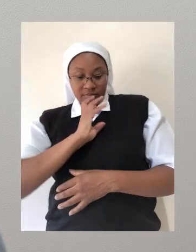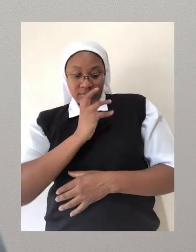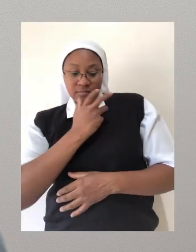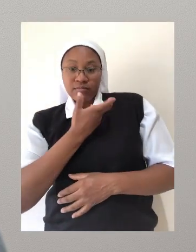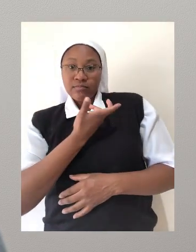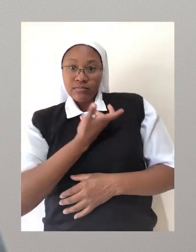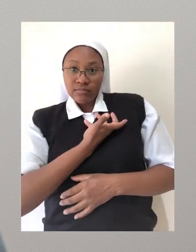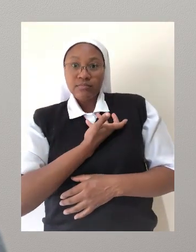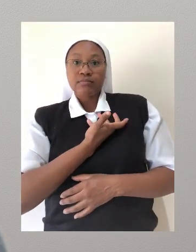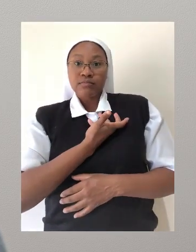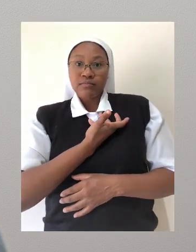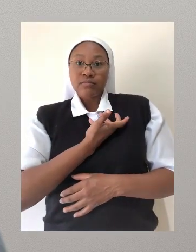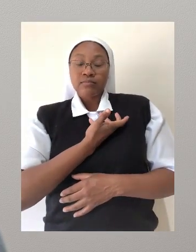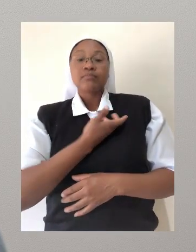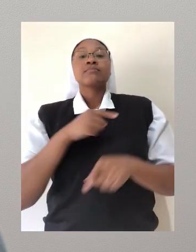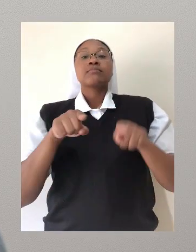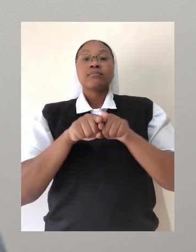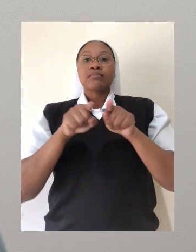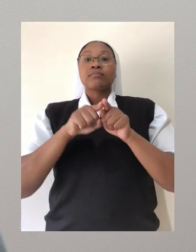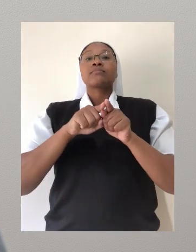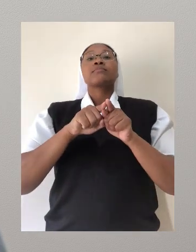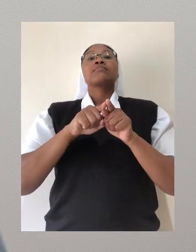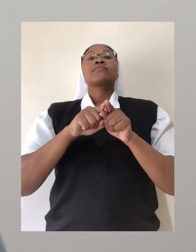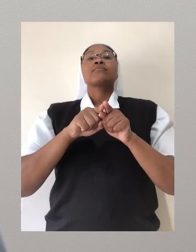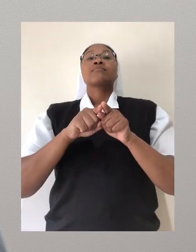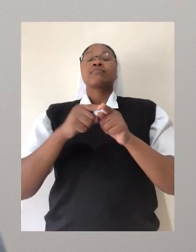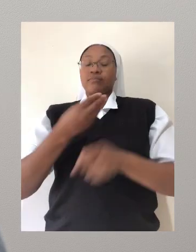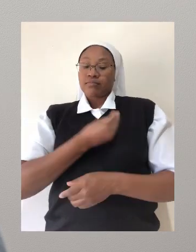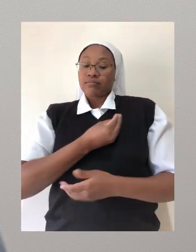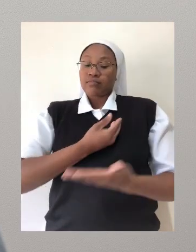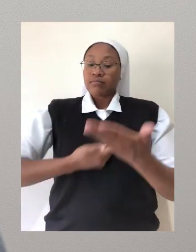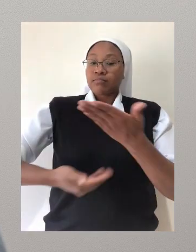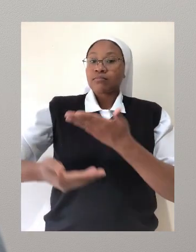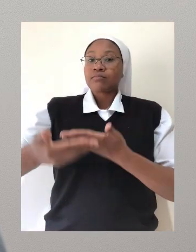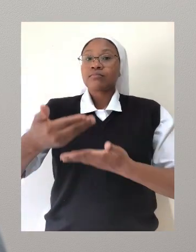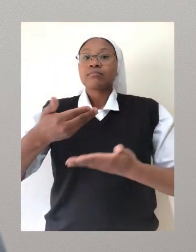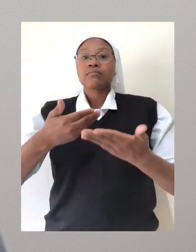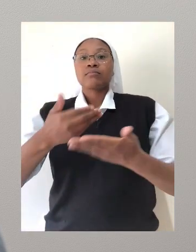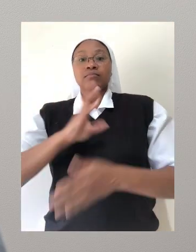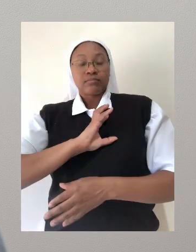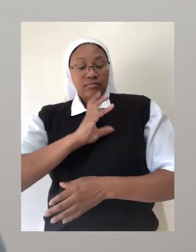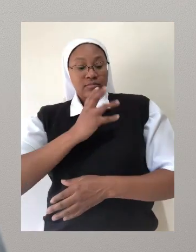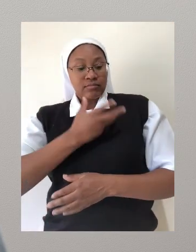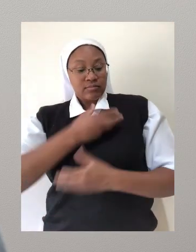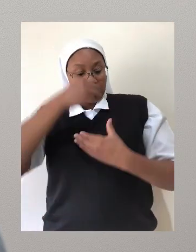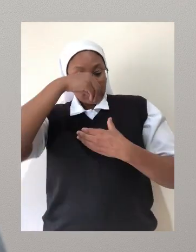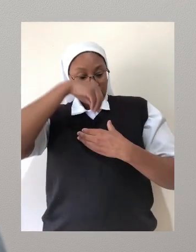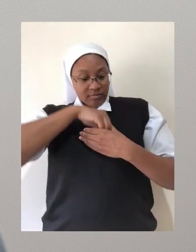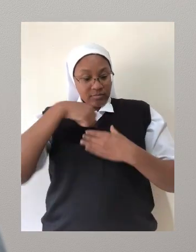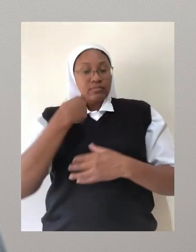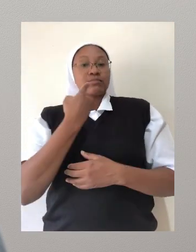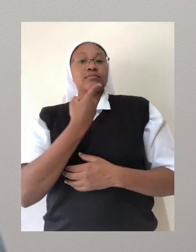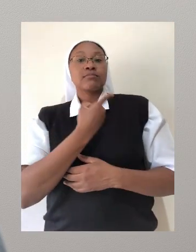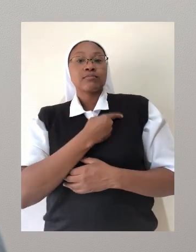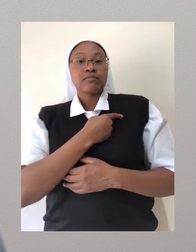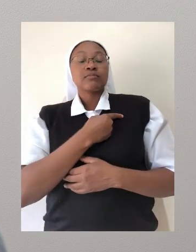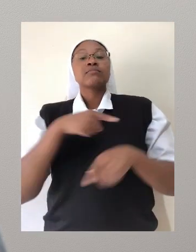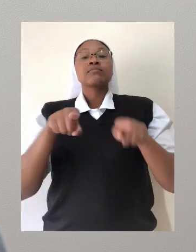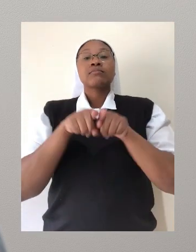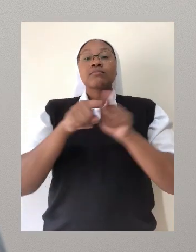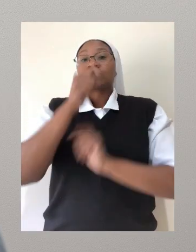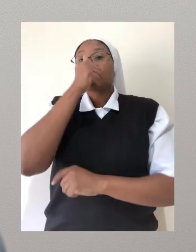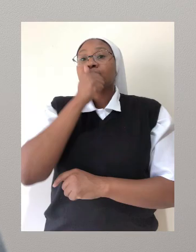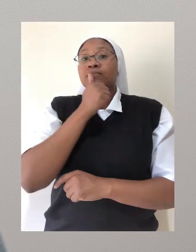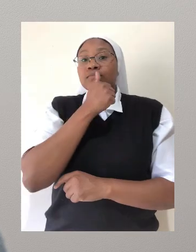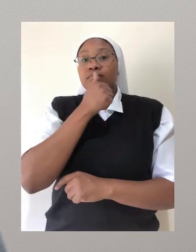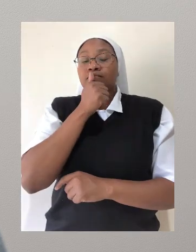de uma conversão interior, um sinal exterior de vivência, de uma conversão que aconteceu dentro da vida da gente.